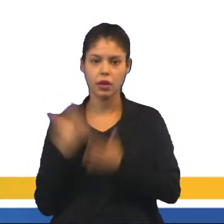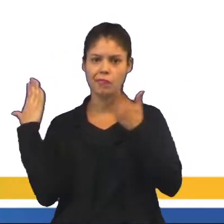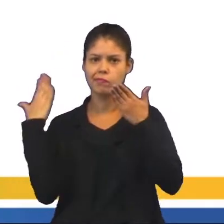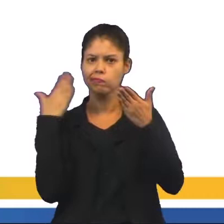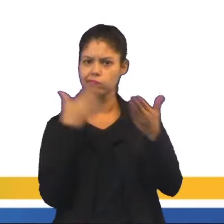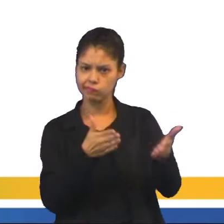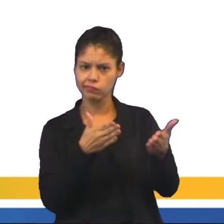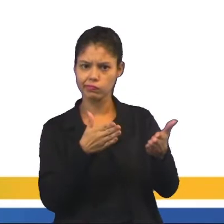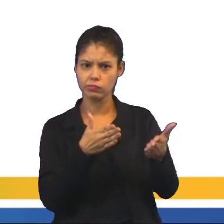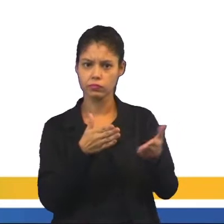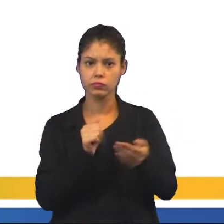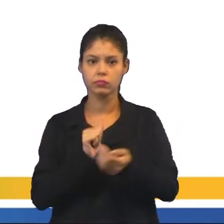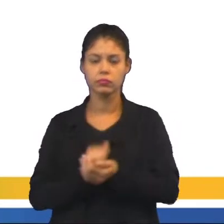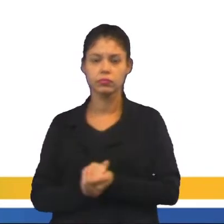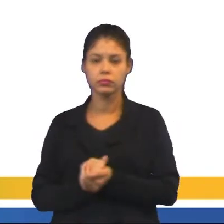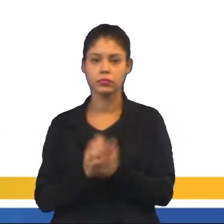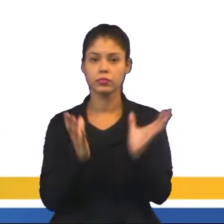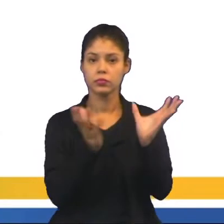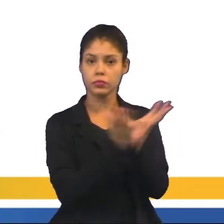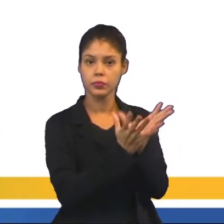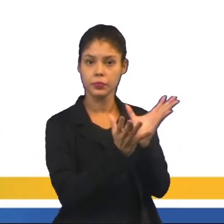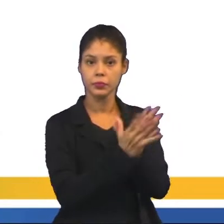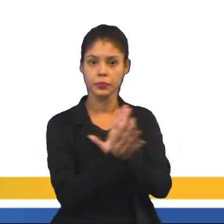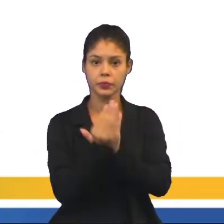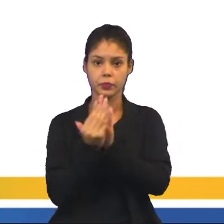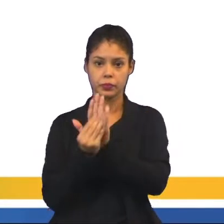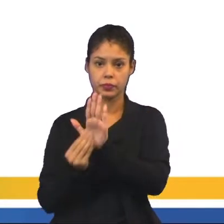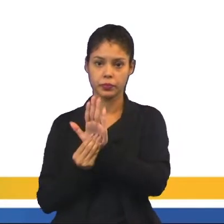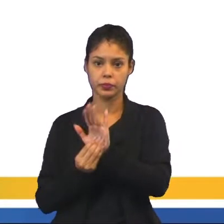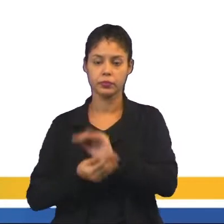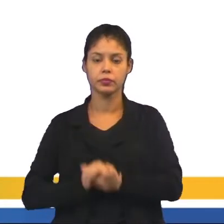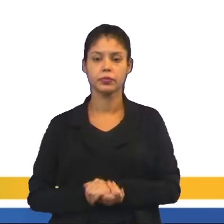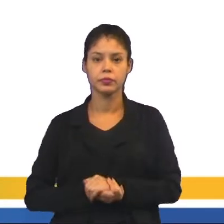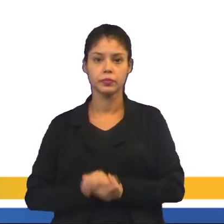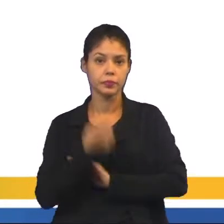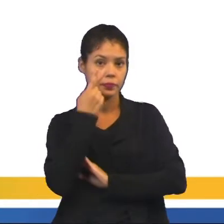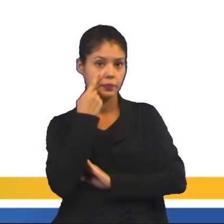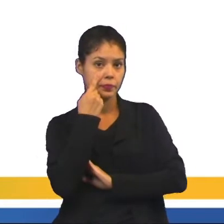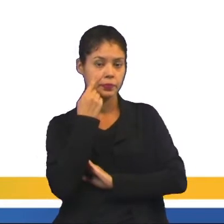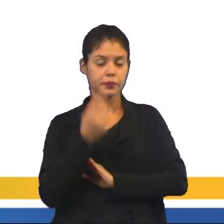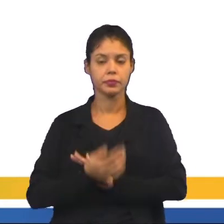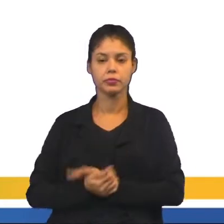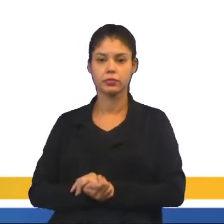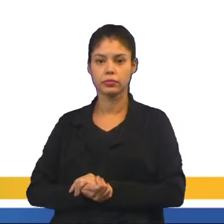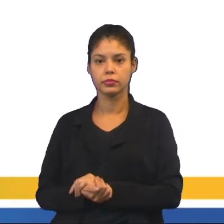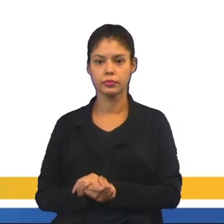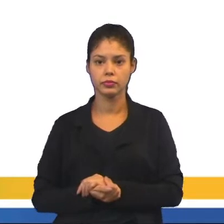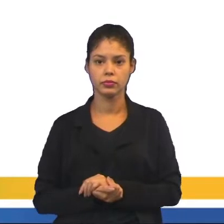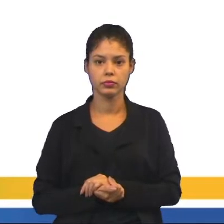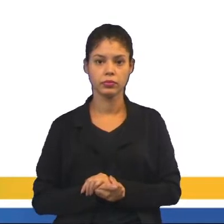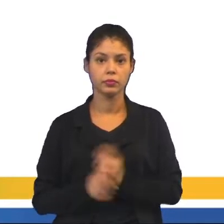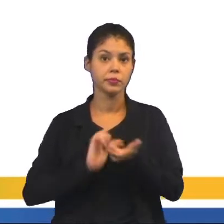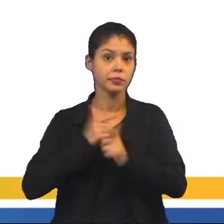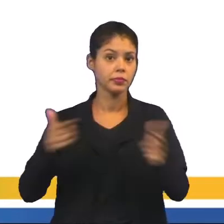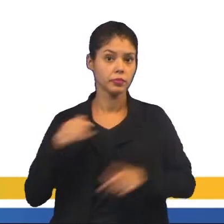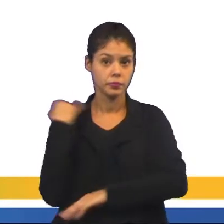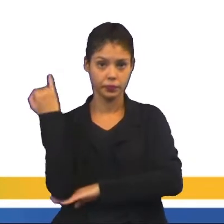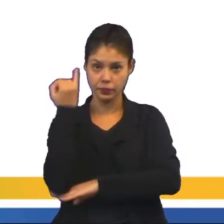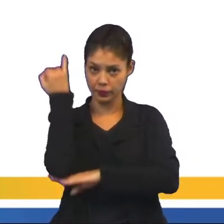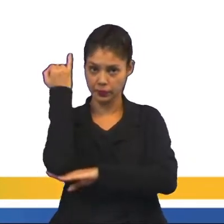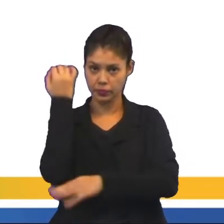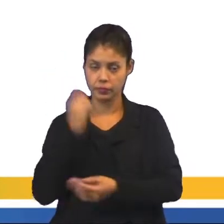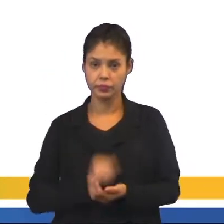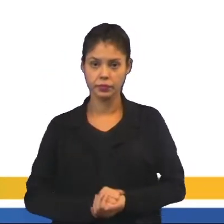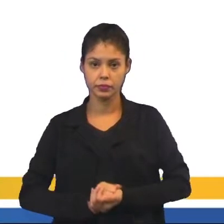melhor, tá, um determinado conjunto de dados. Então, olha bem, é de grande